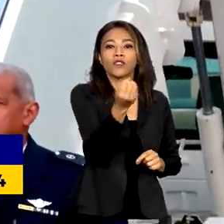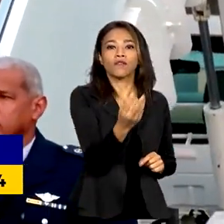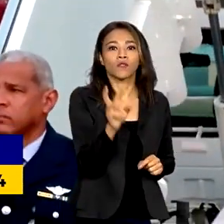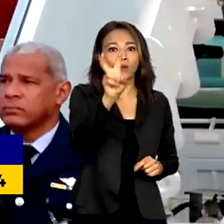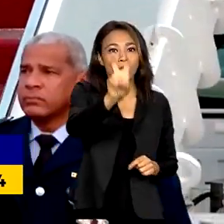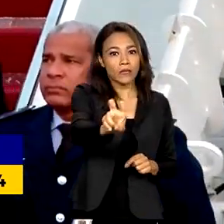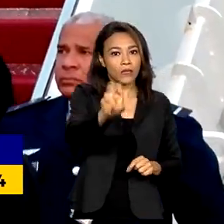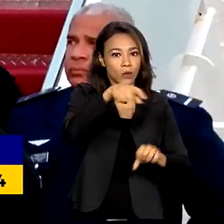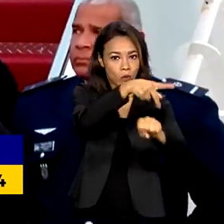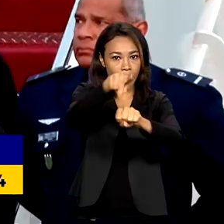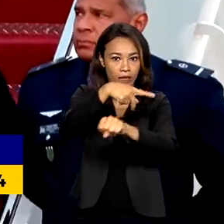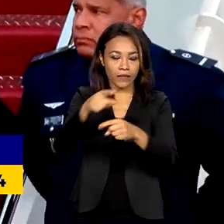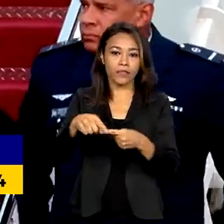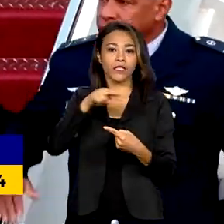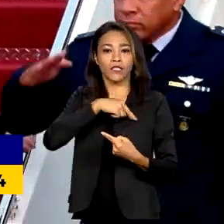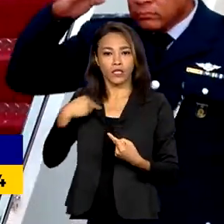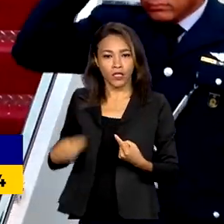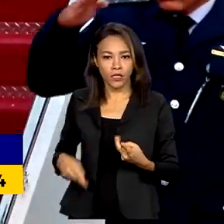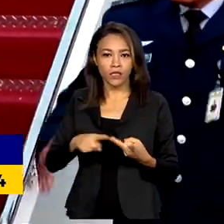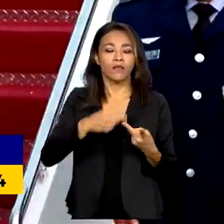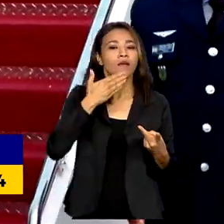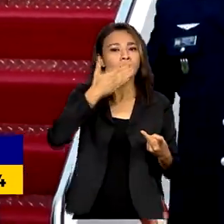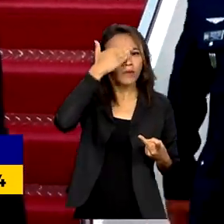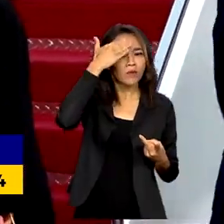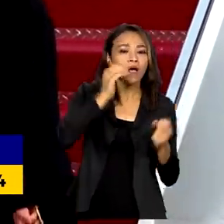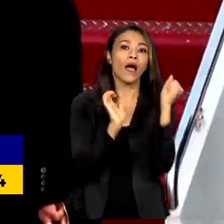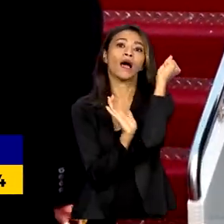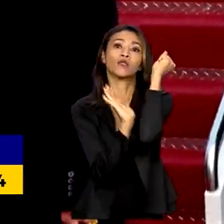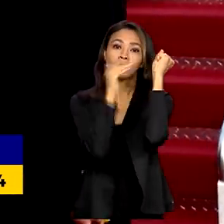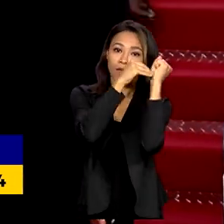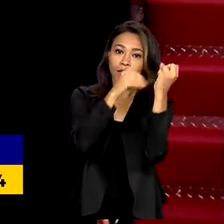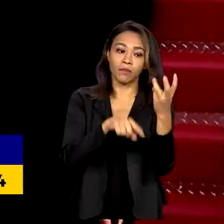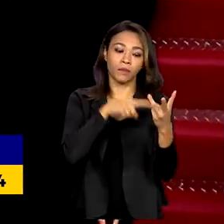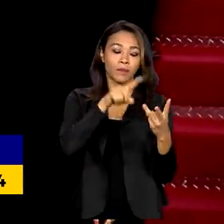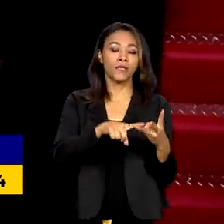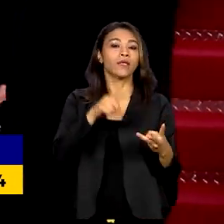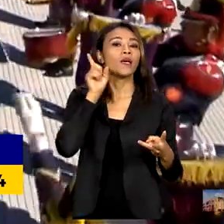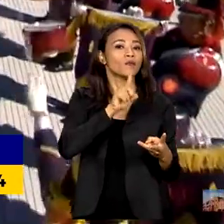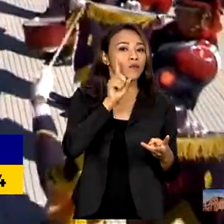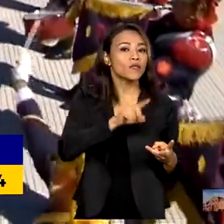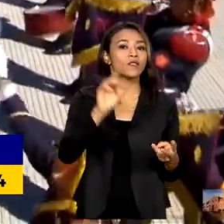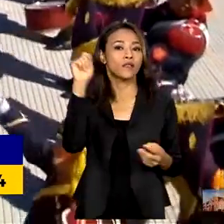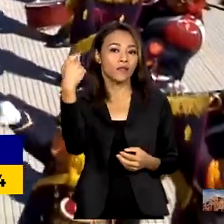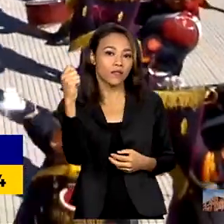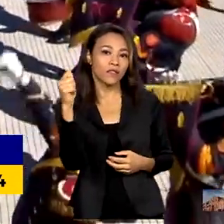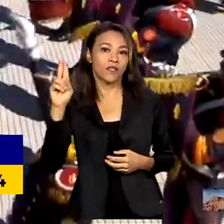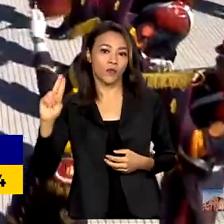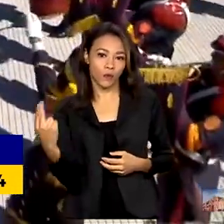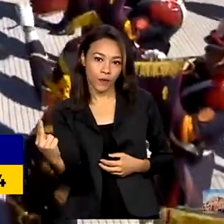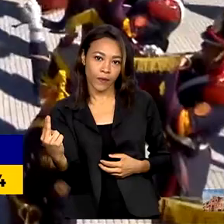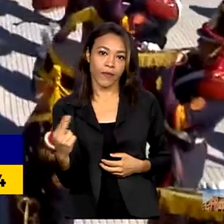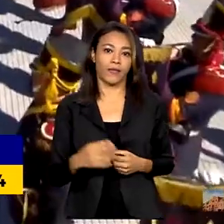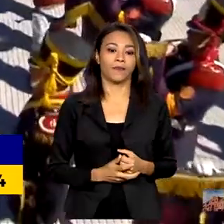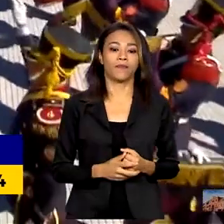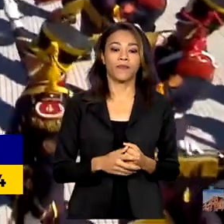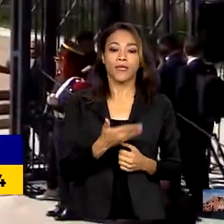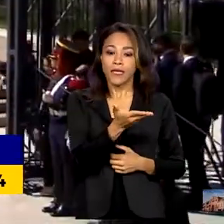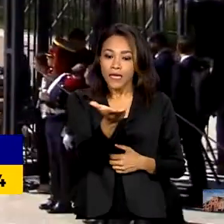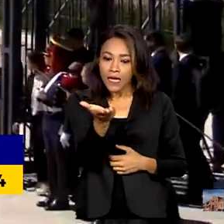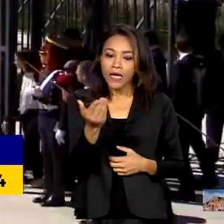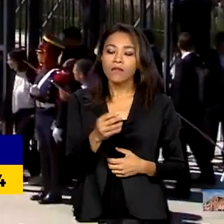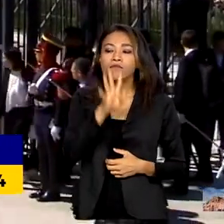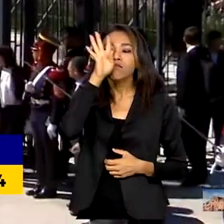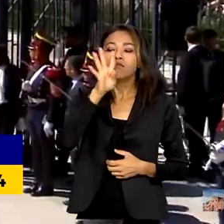países. Além de China e Abu Dhabi, o presidente esteve nos Estados Unidos, na Argentina e no Uruguai. As nações não foram escolhidas